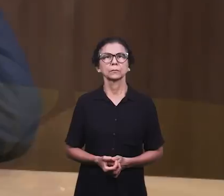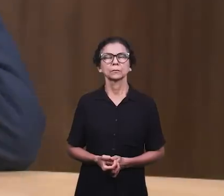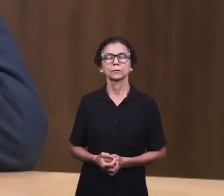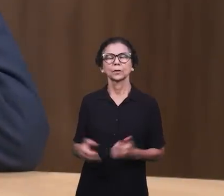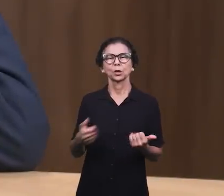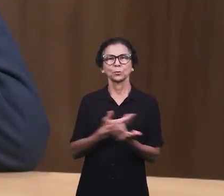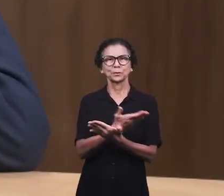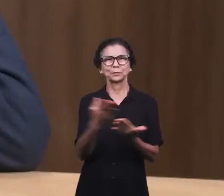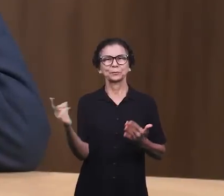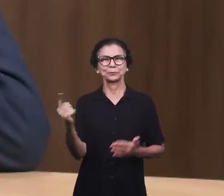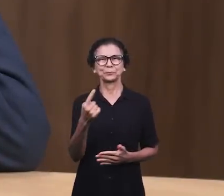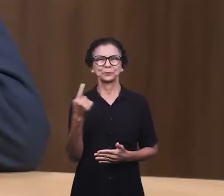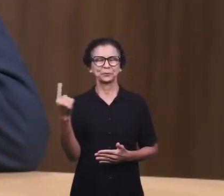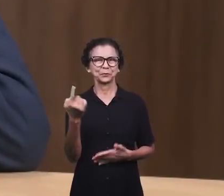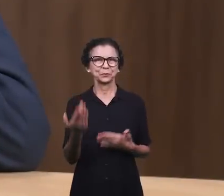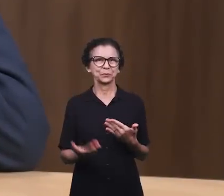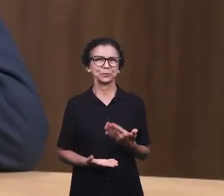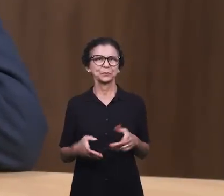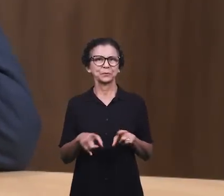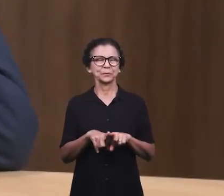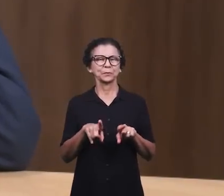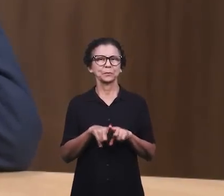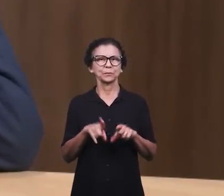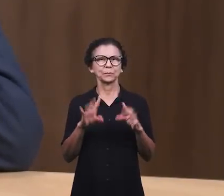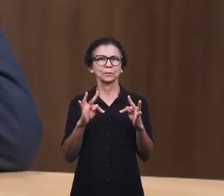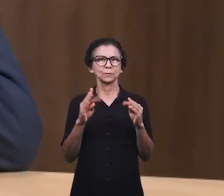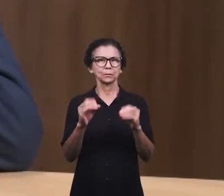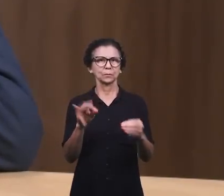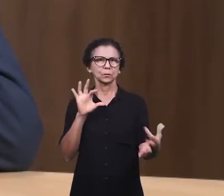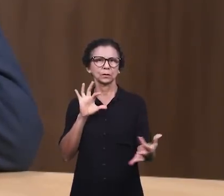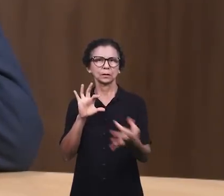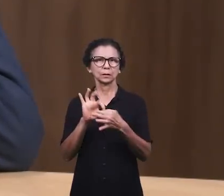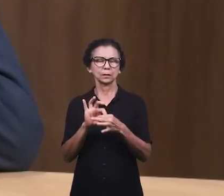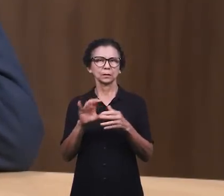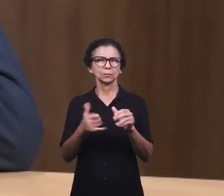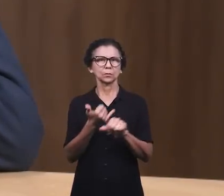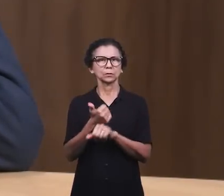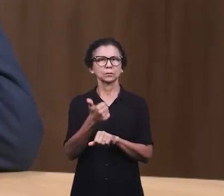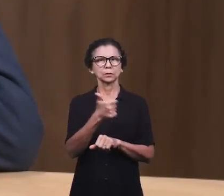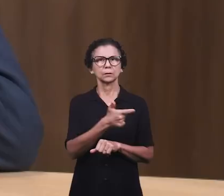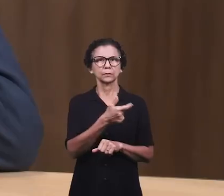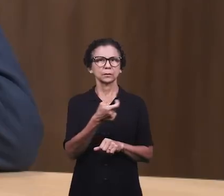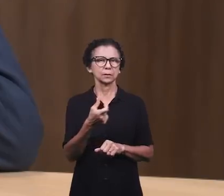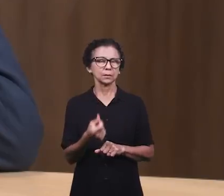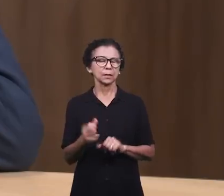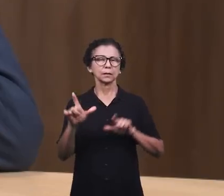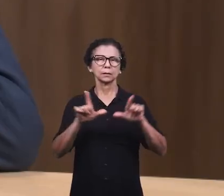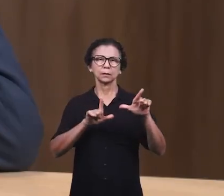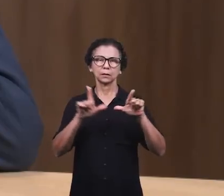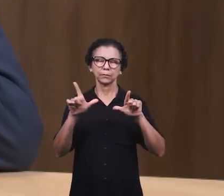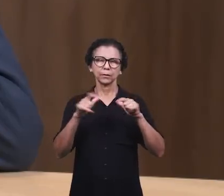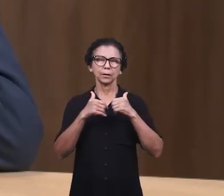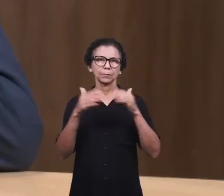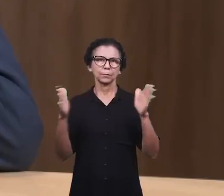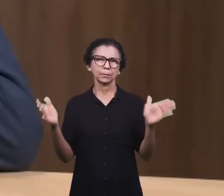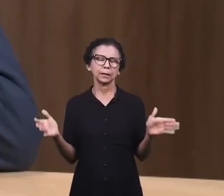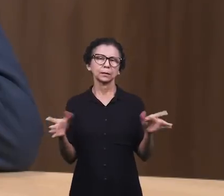Eu quero saudar a todos os nossos irmãos, aqueles que estão ligados conosco pelo canal 126, da nossa TV